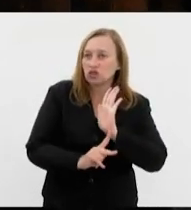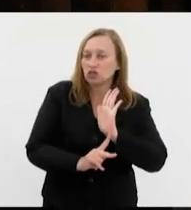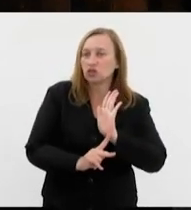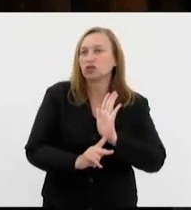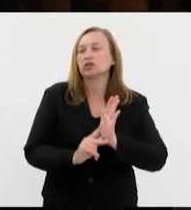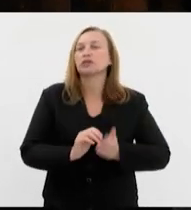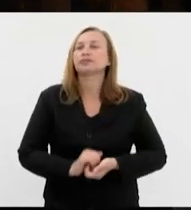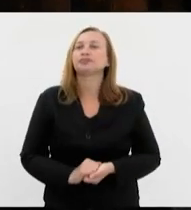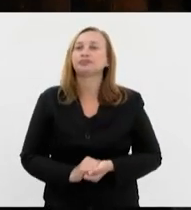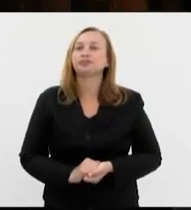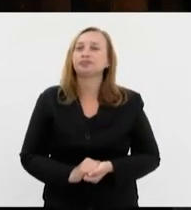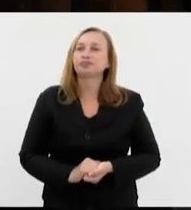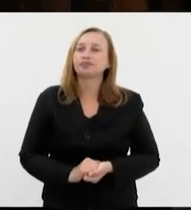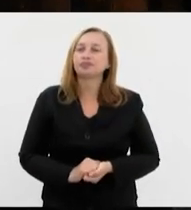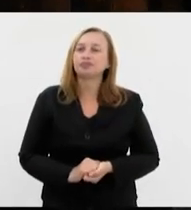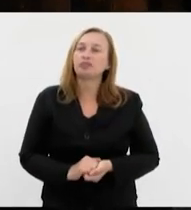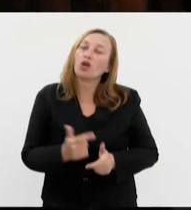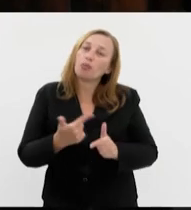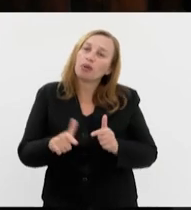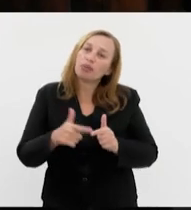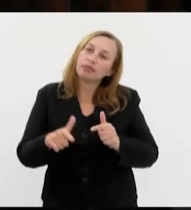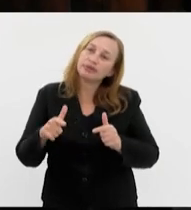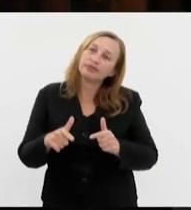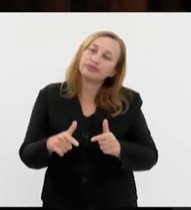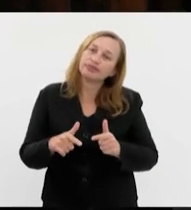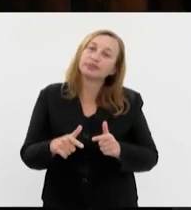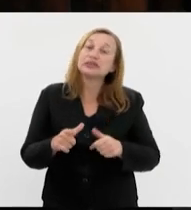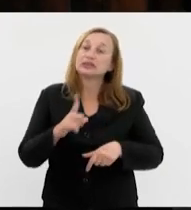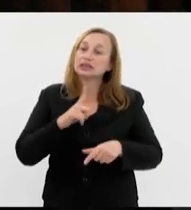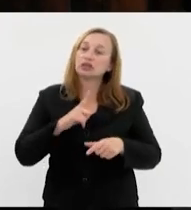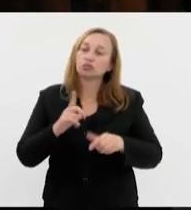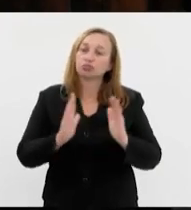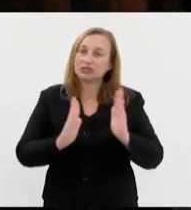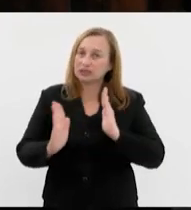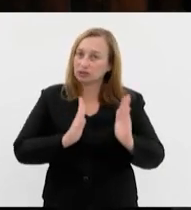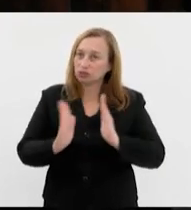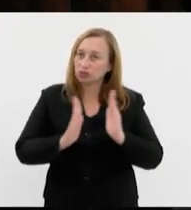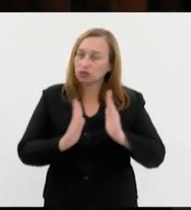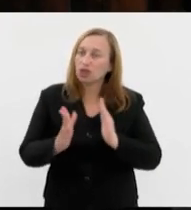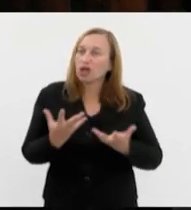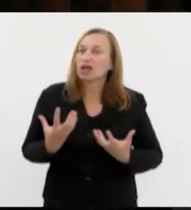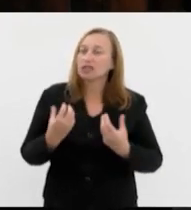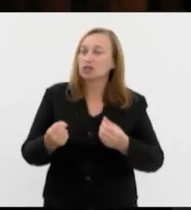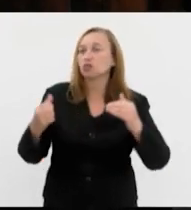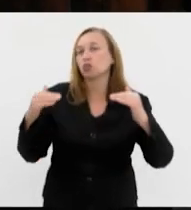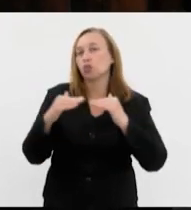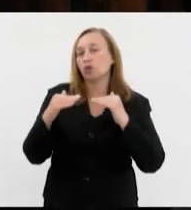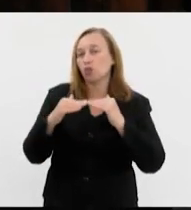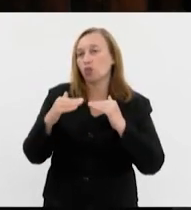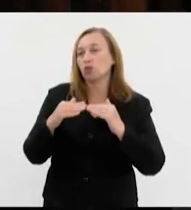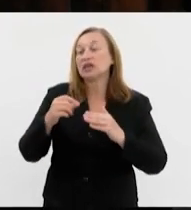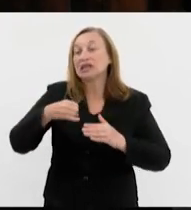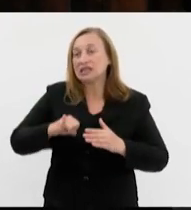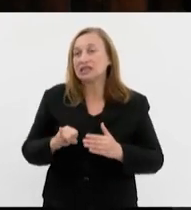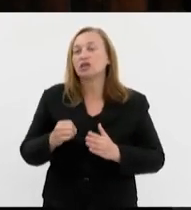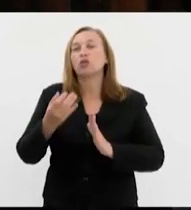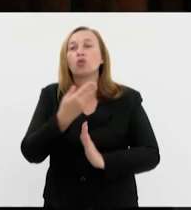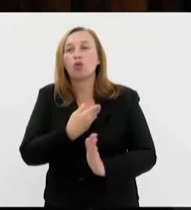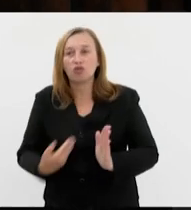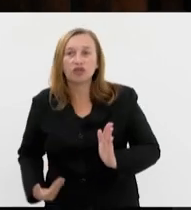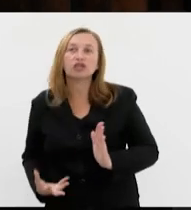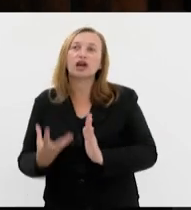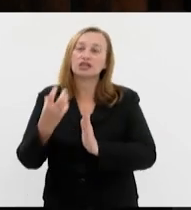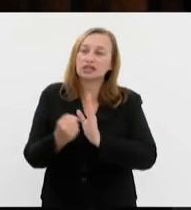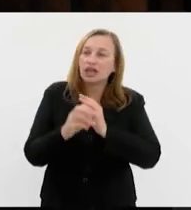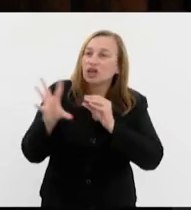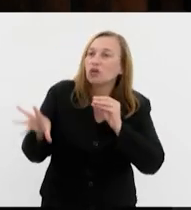mínimo de problemas possíveis, porque tem um prazo. A gente aceitou fechar um acordo. Se o governo aceitar